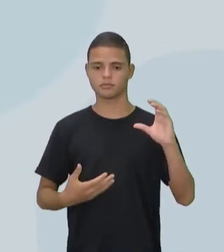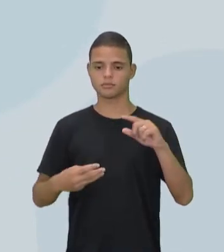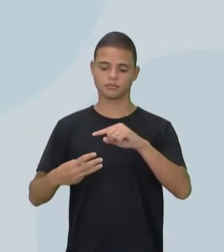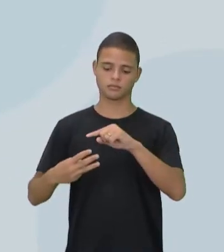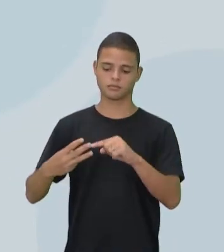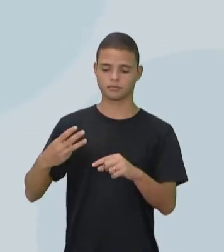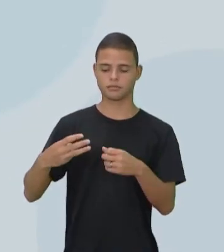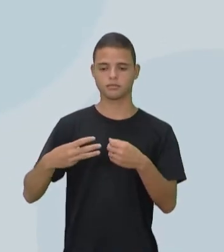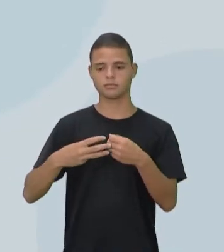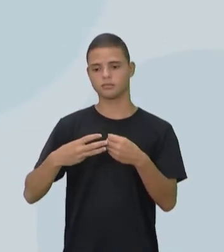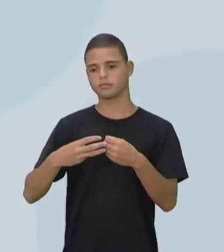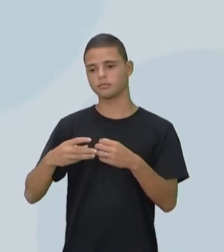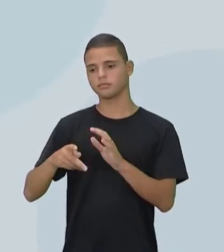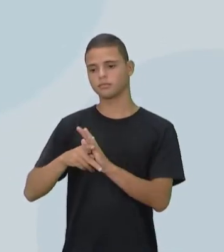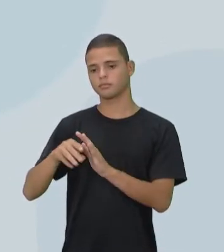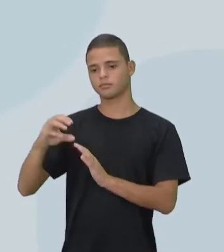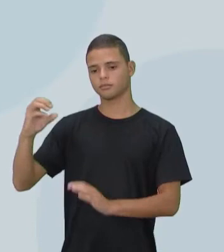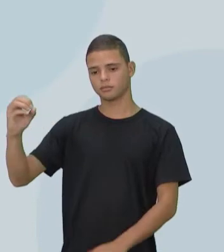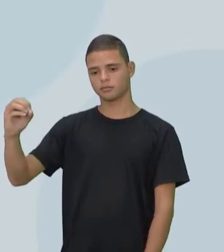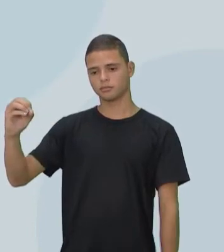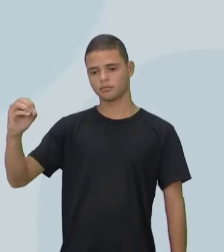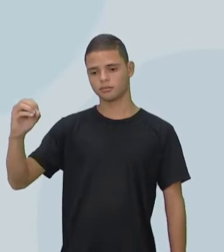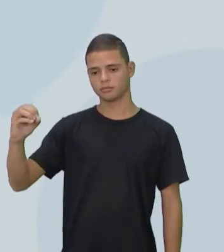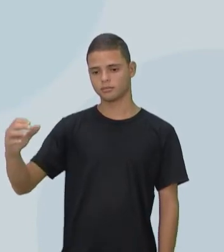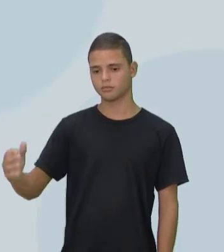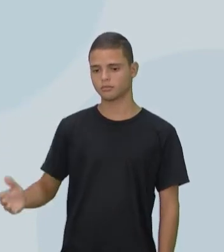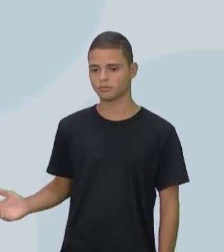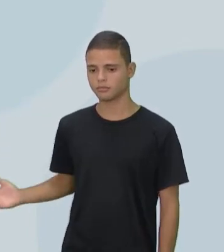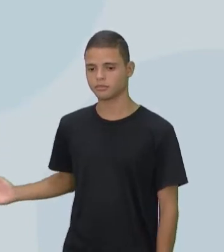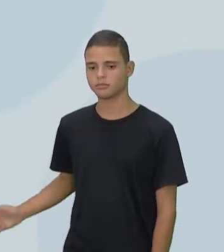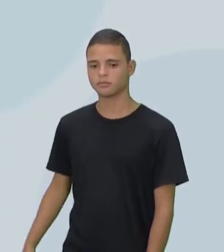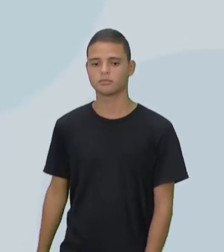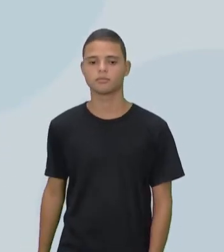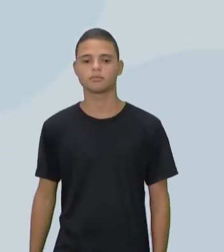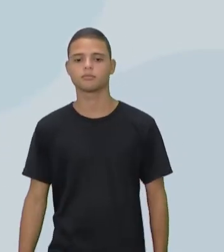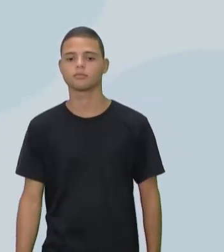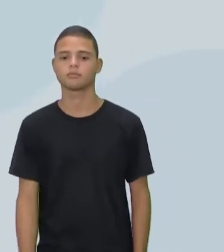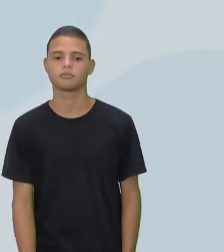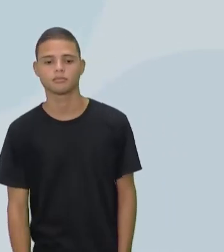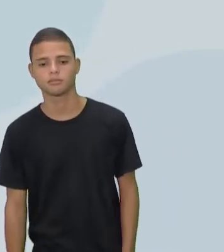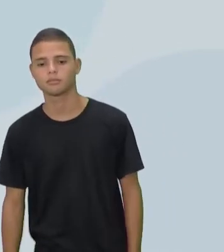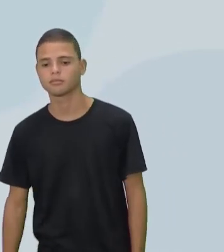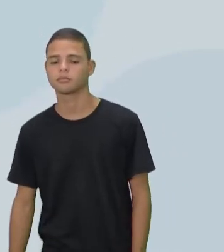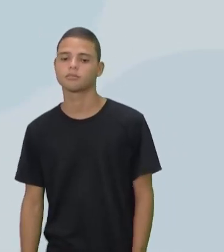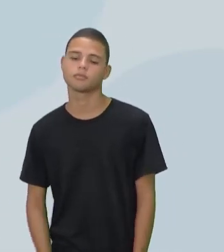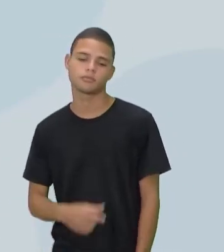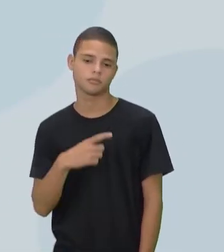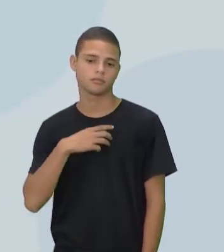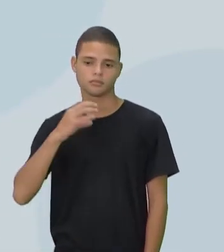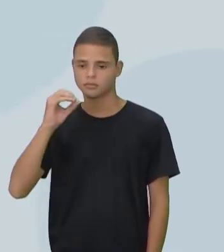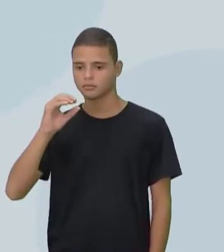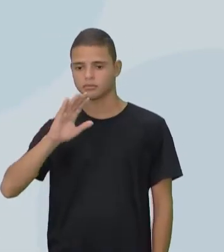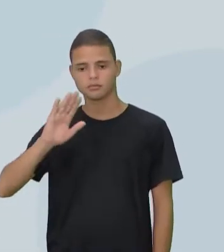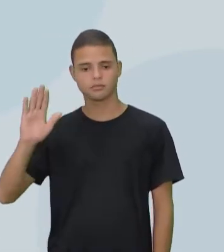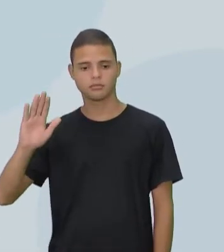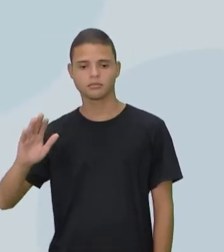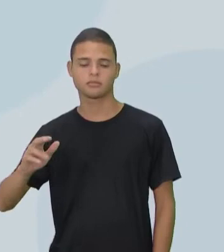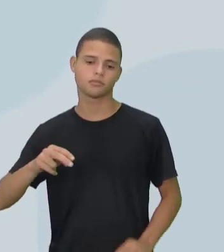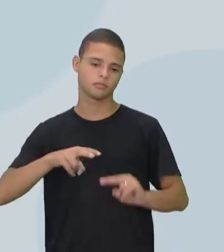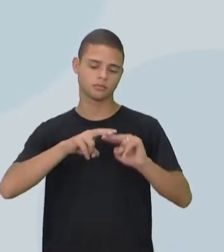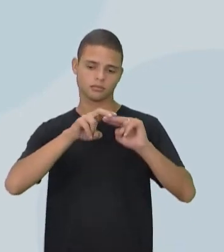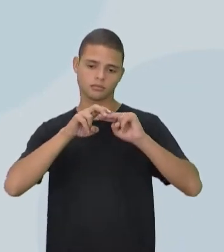átomos do elemento químico oxigênio, representado ali pelo símbolo O. Também só tem a letra O, por isso